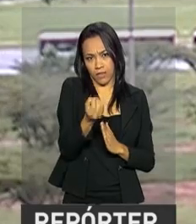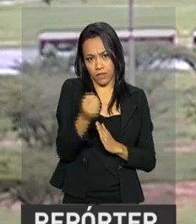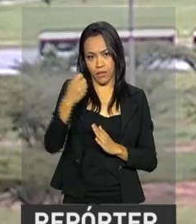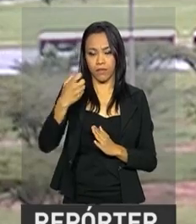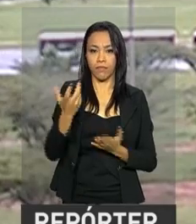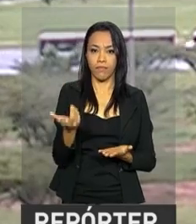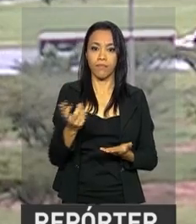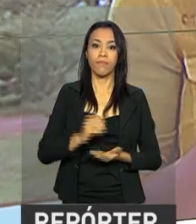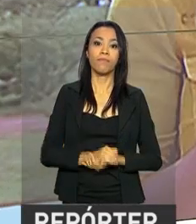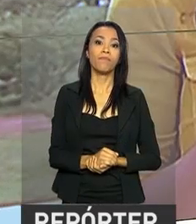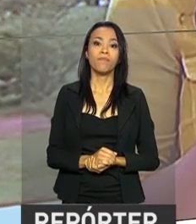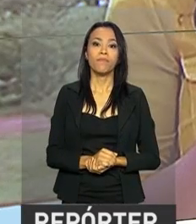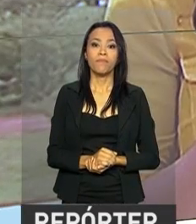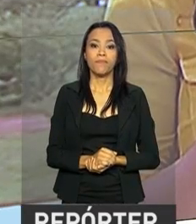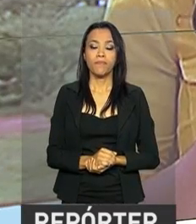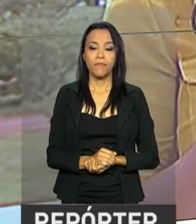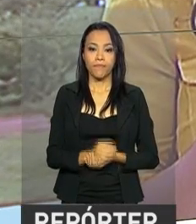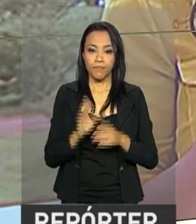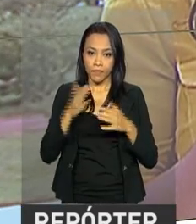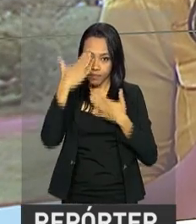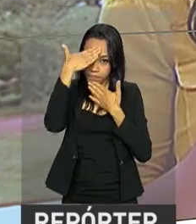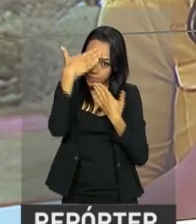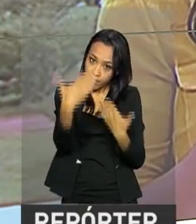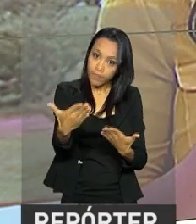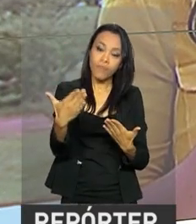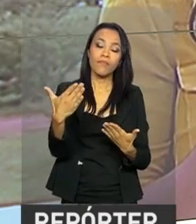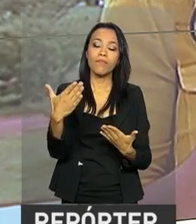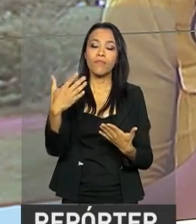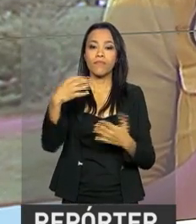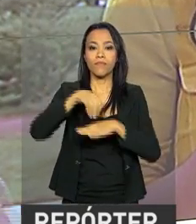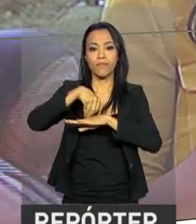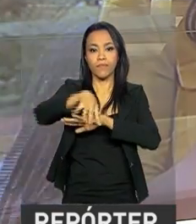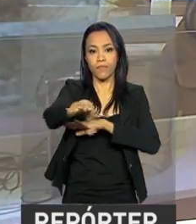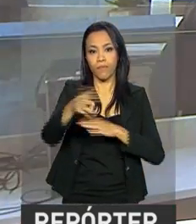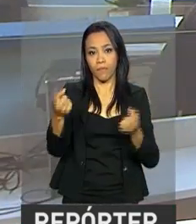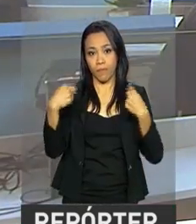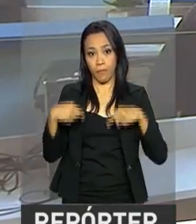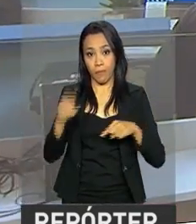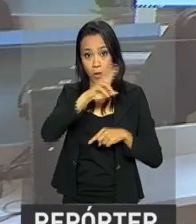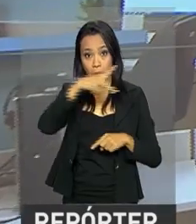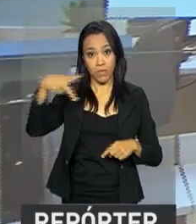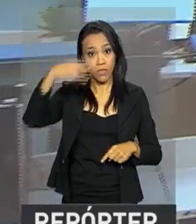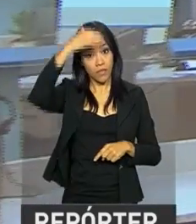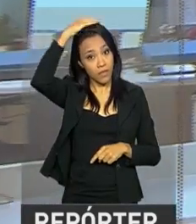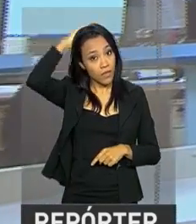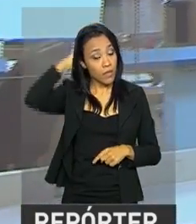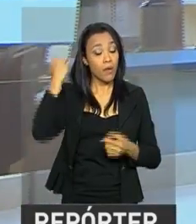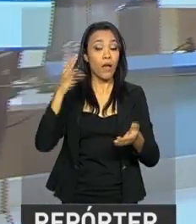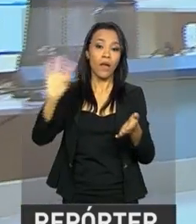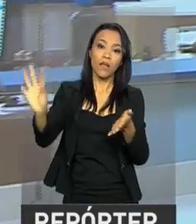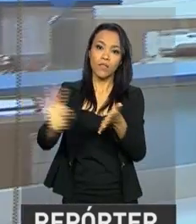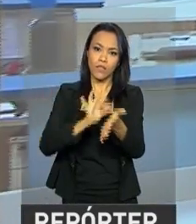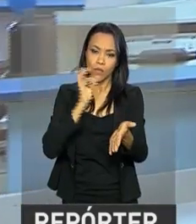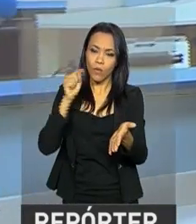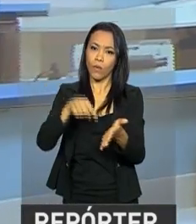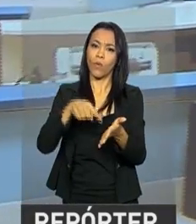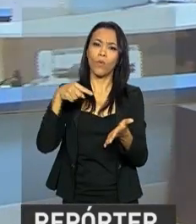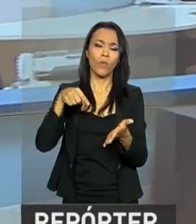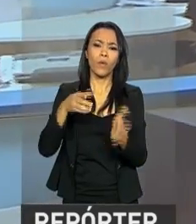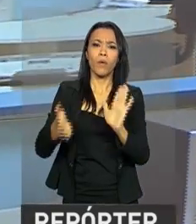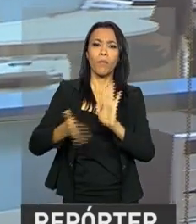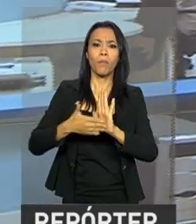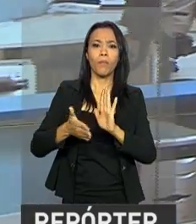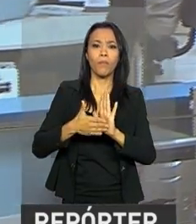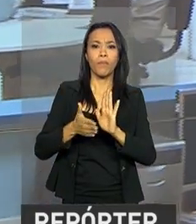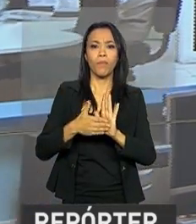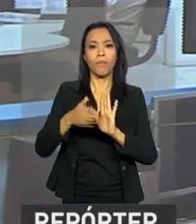no estúdio leandro obrigado pelas suas informações e olha o presidente michel temer assinou decreto que institui o programa de proteção